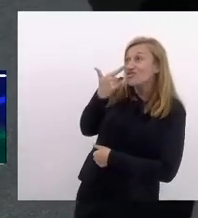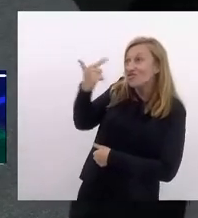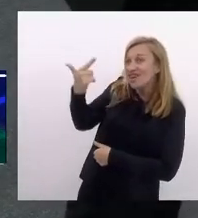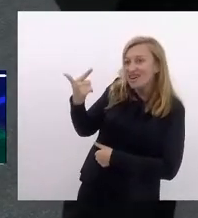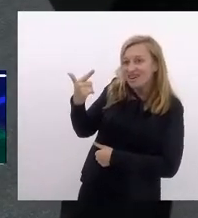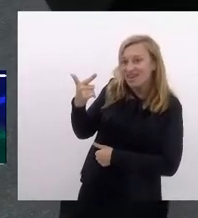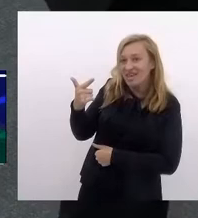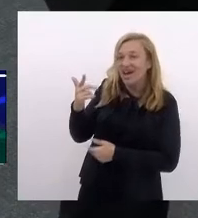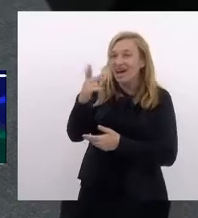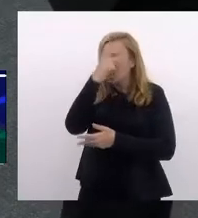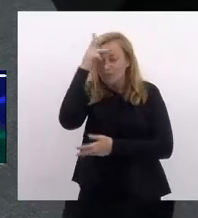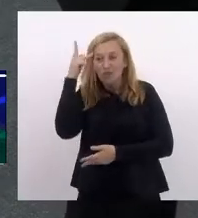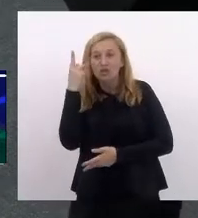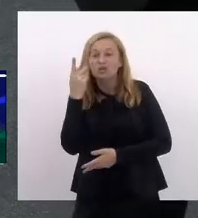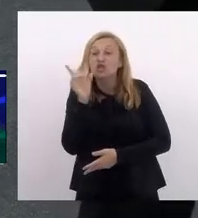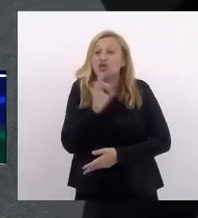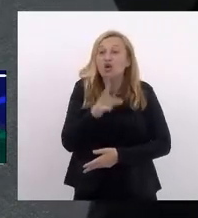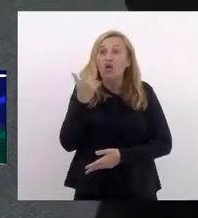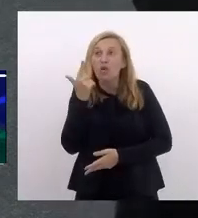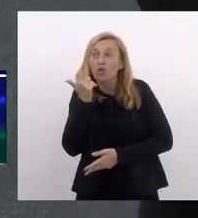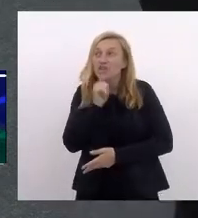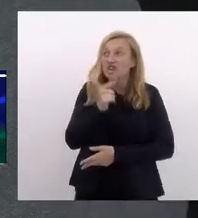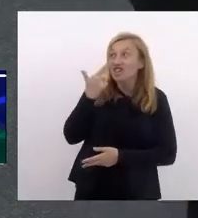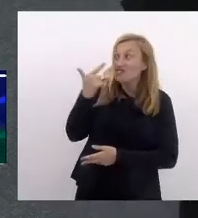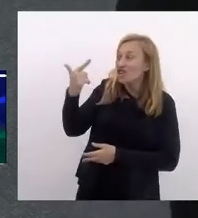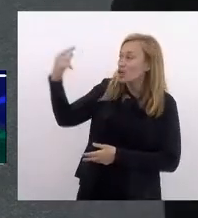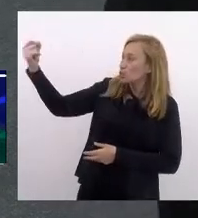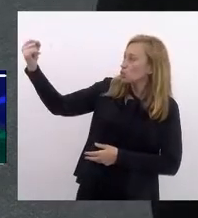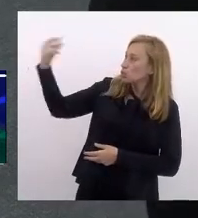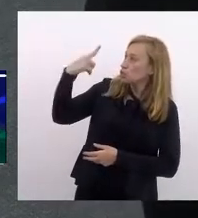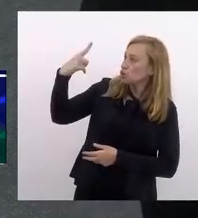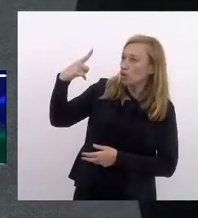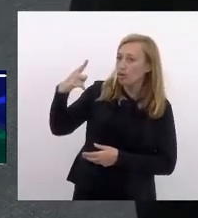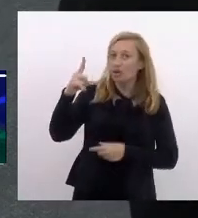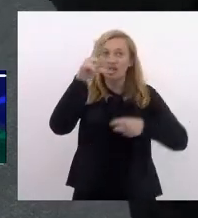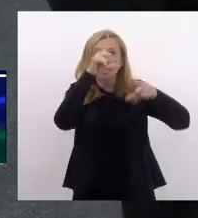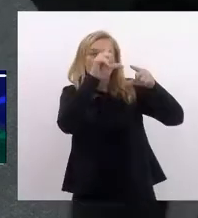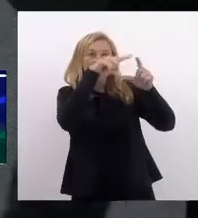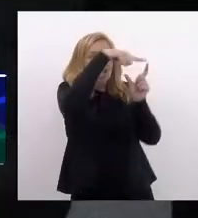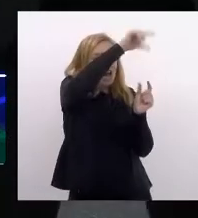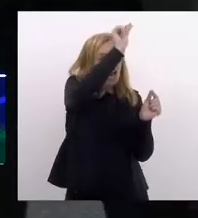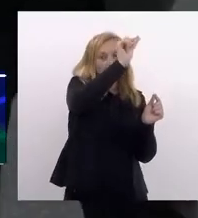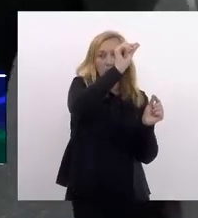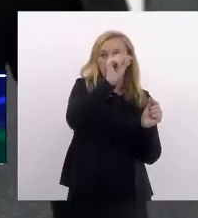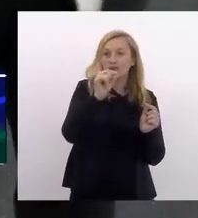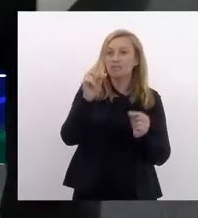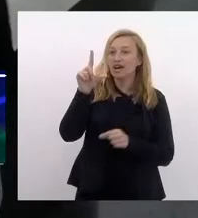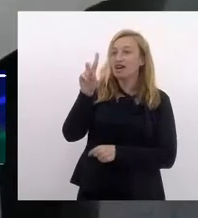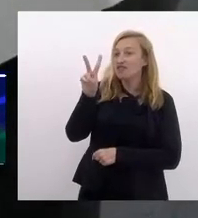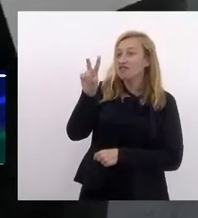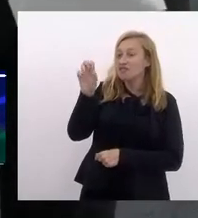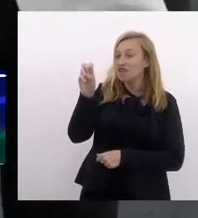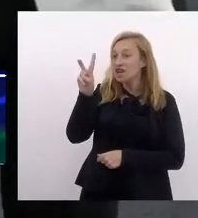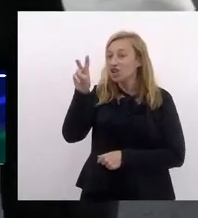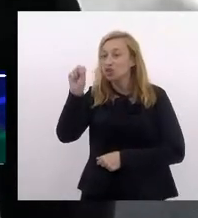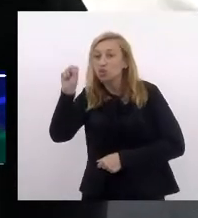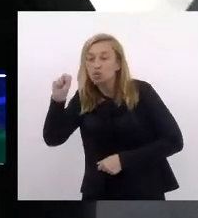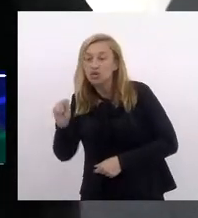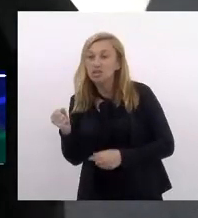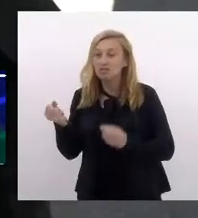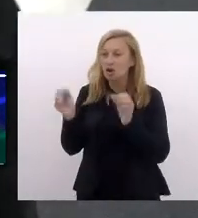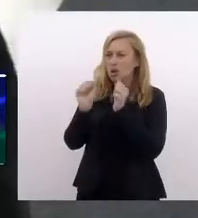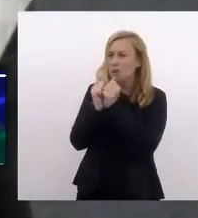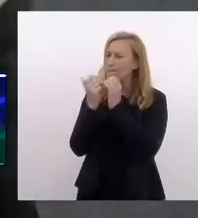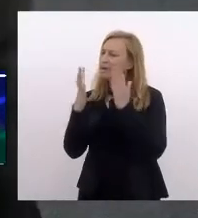na média, só conseguem identificar o Sol e a Lua, apesar da Vênus ter um brilho fantástico. Então, esse é um